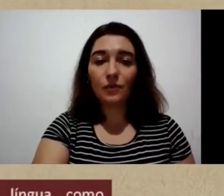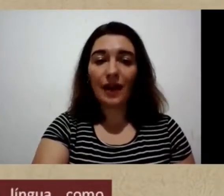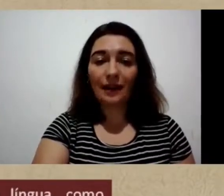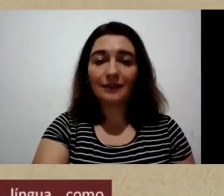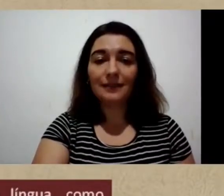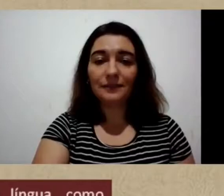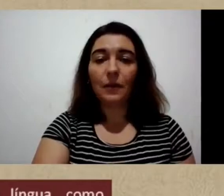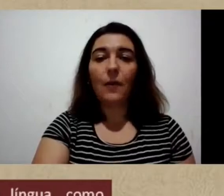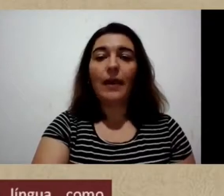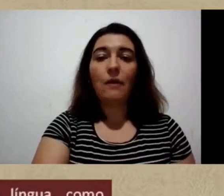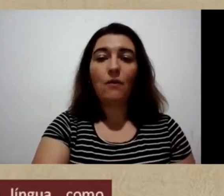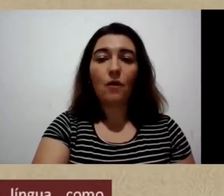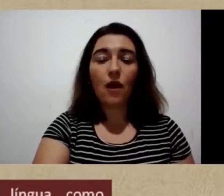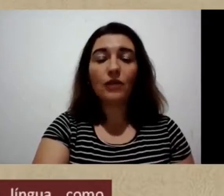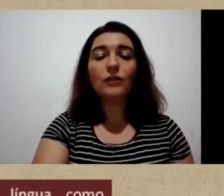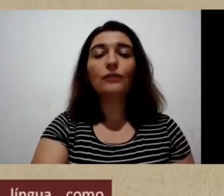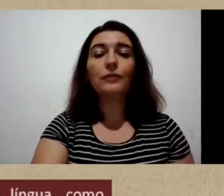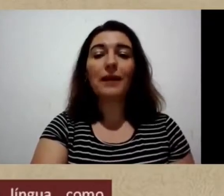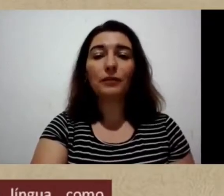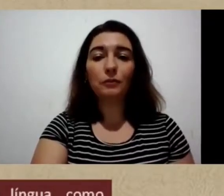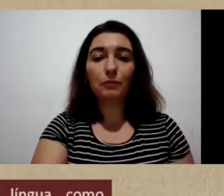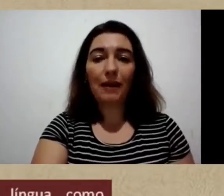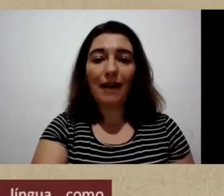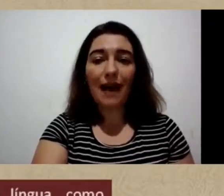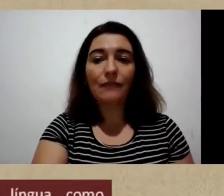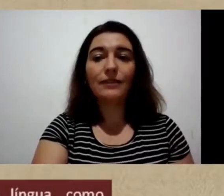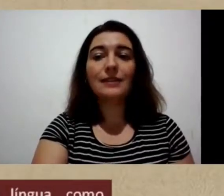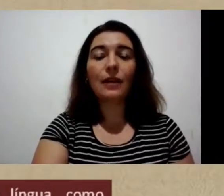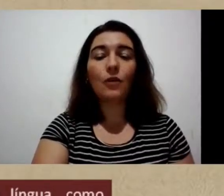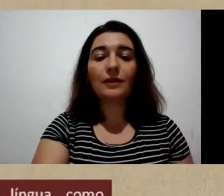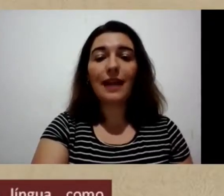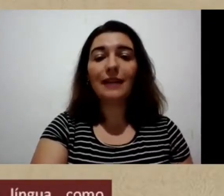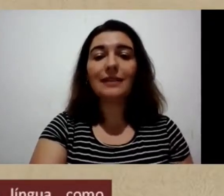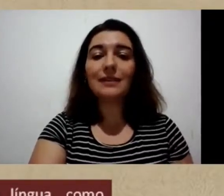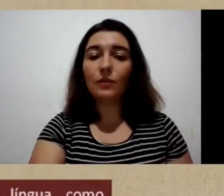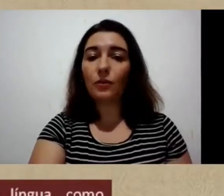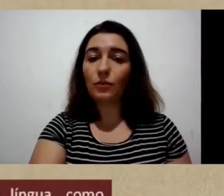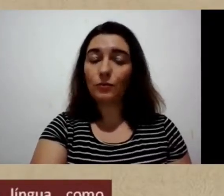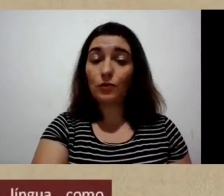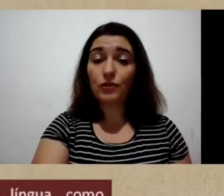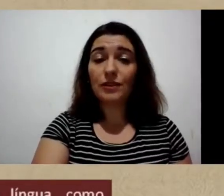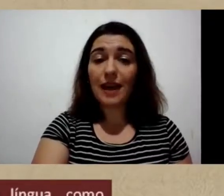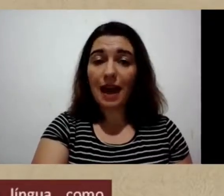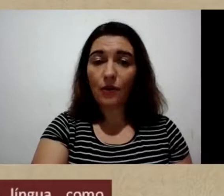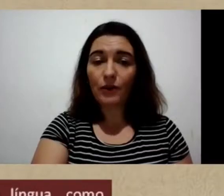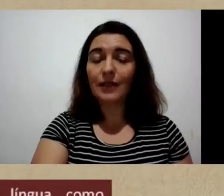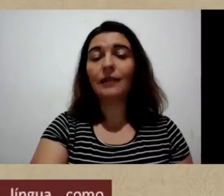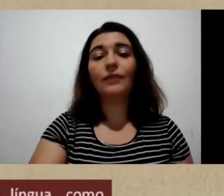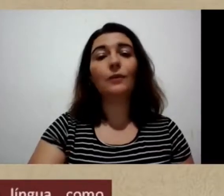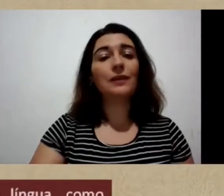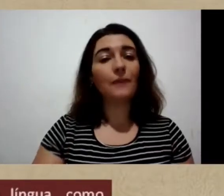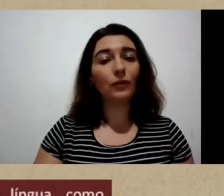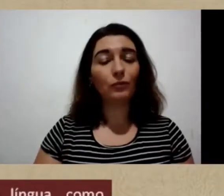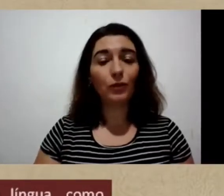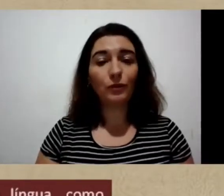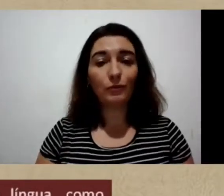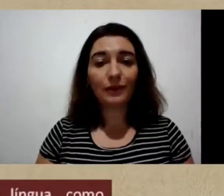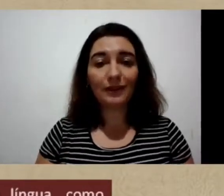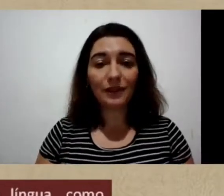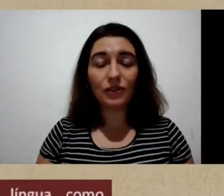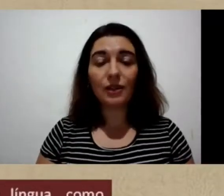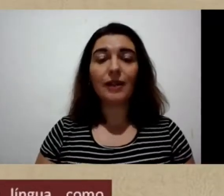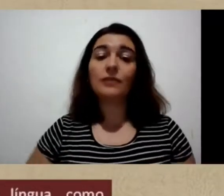palavras visuais. Então, é um código formado por palavras acordadas em um grupo social. E aí vem um aspecto